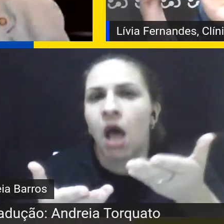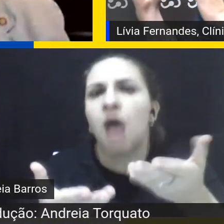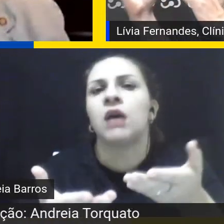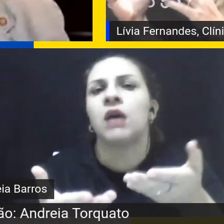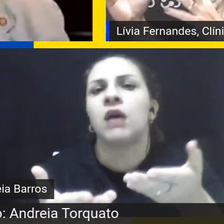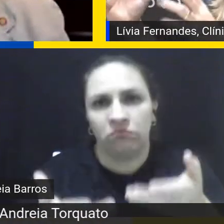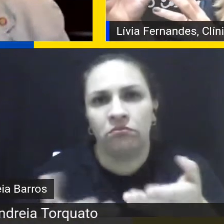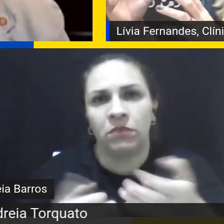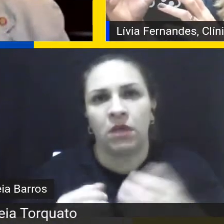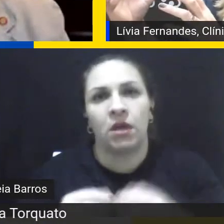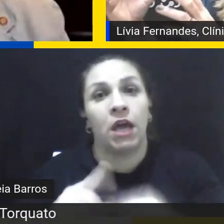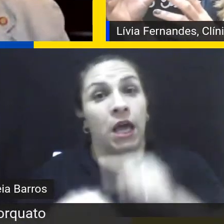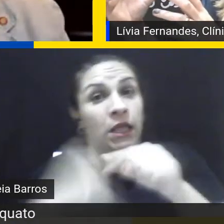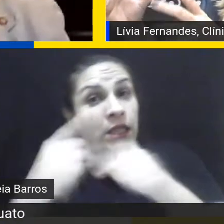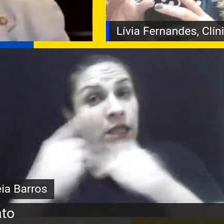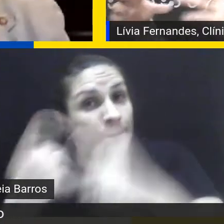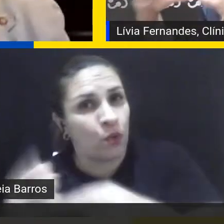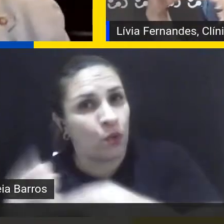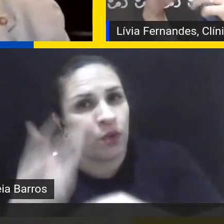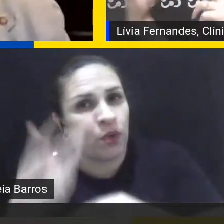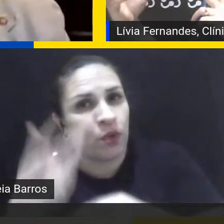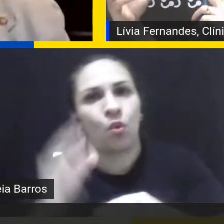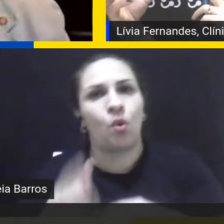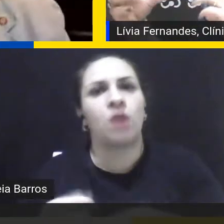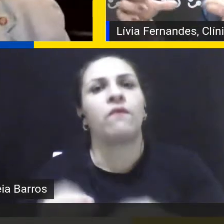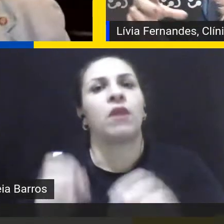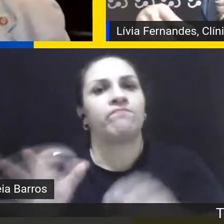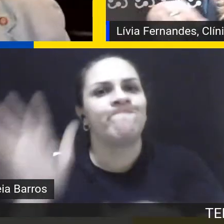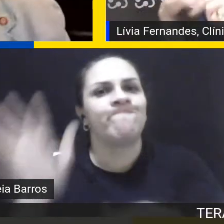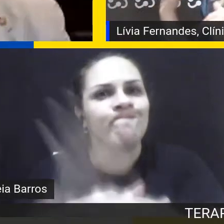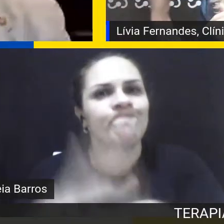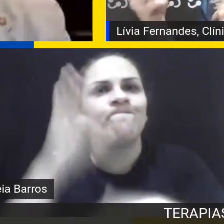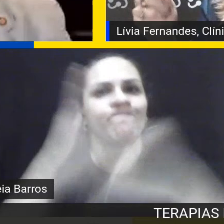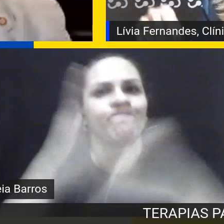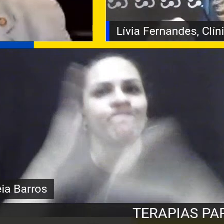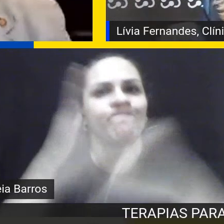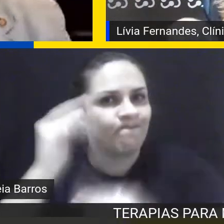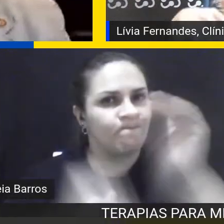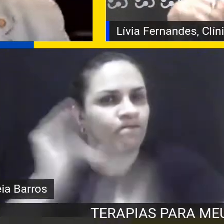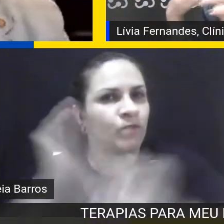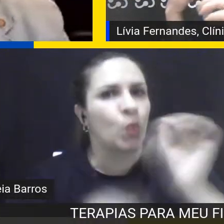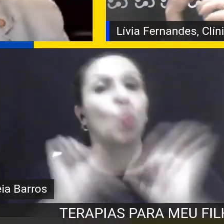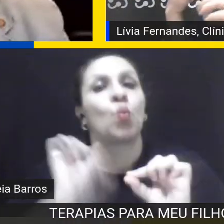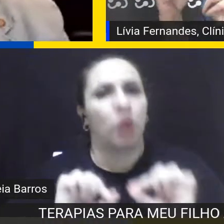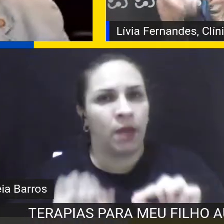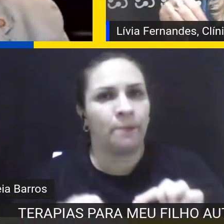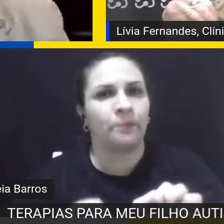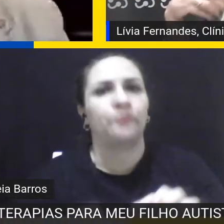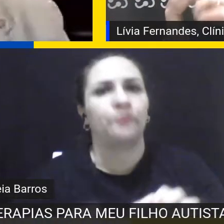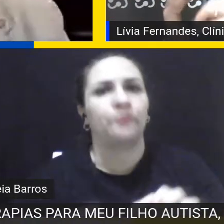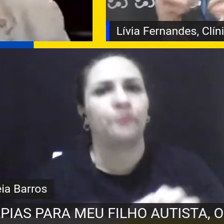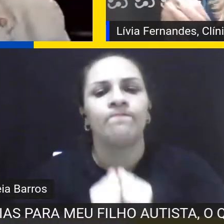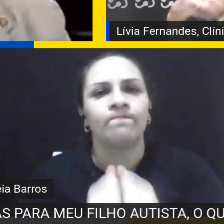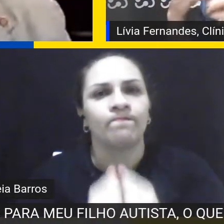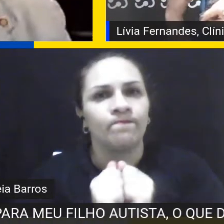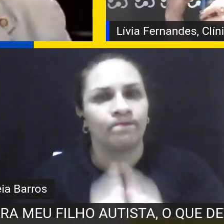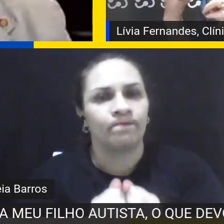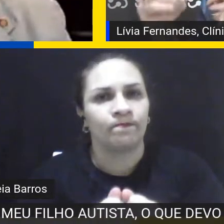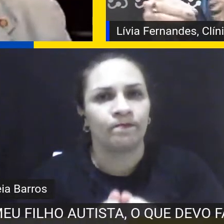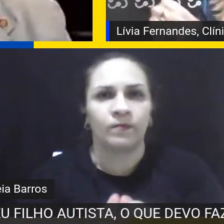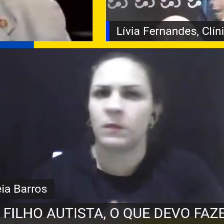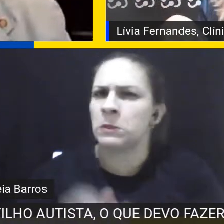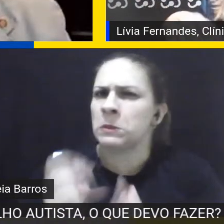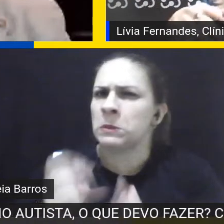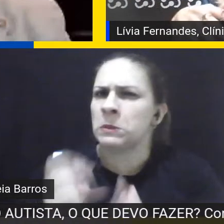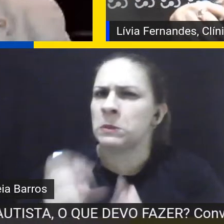os aplicadores, né? Diariamente. E os aplicadores, eles estão ali aplicando todas